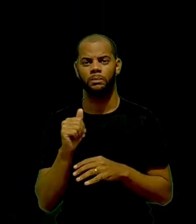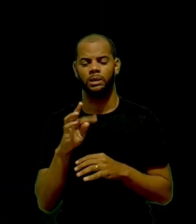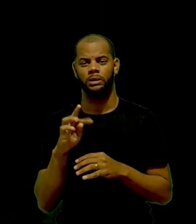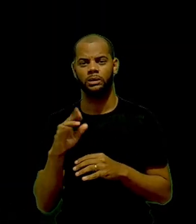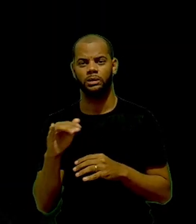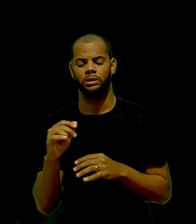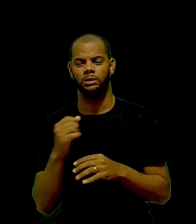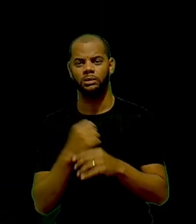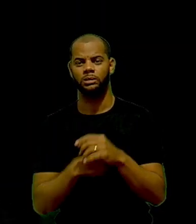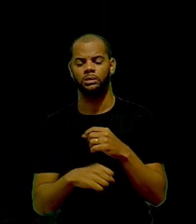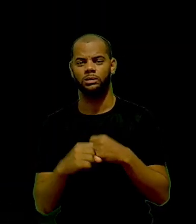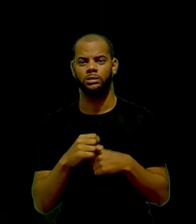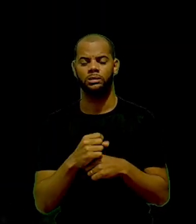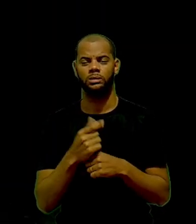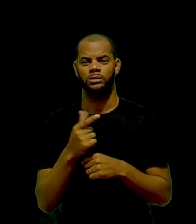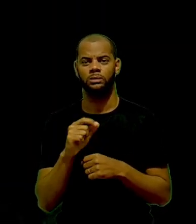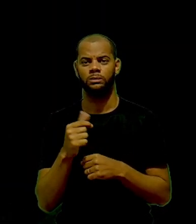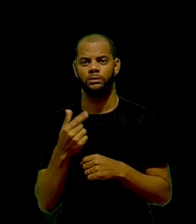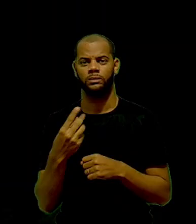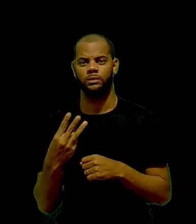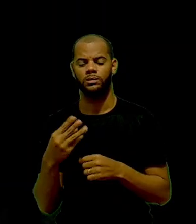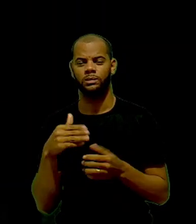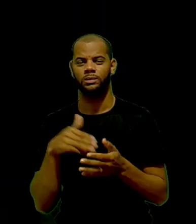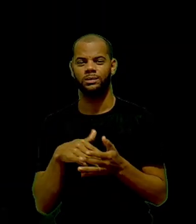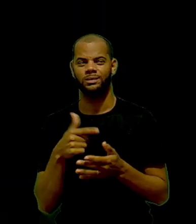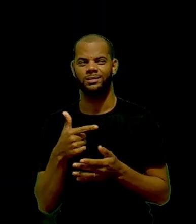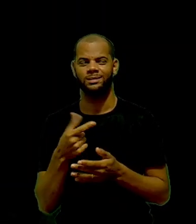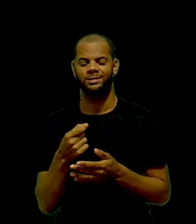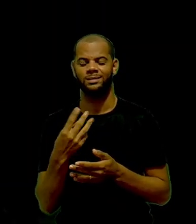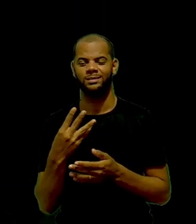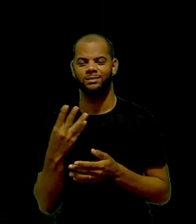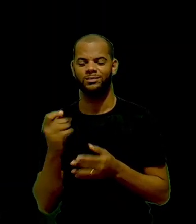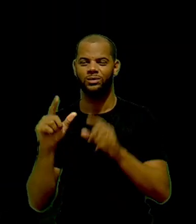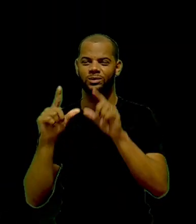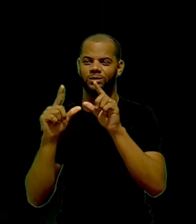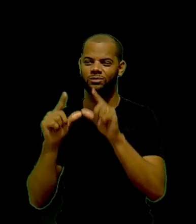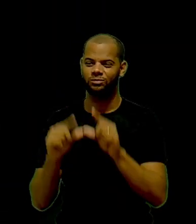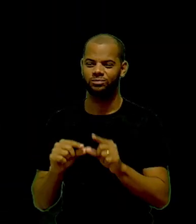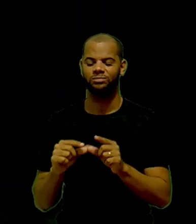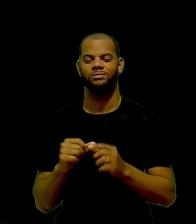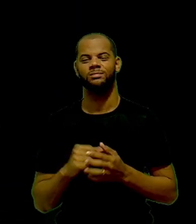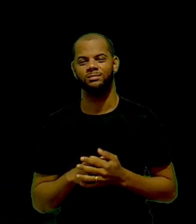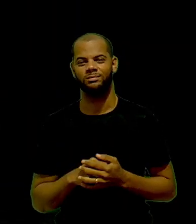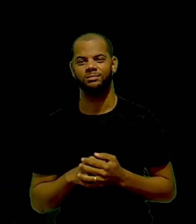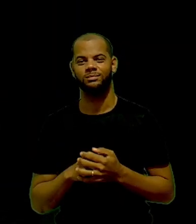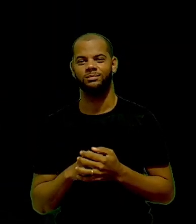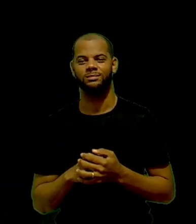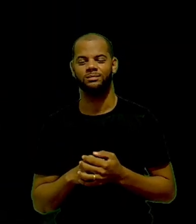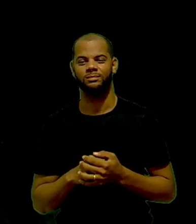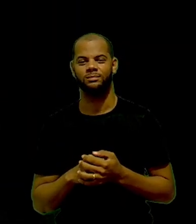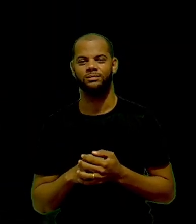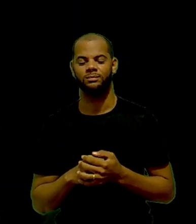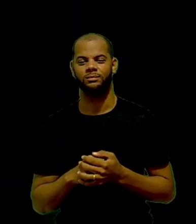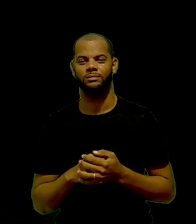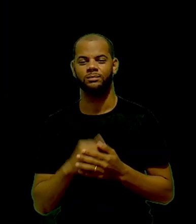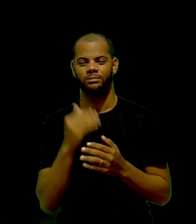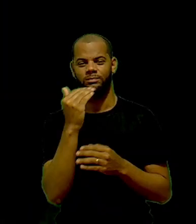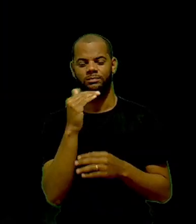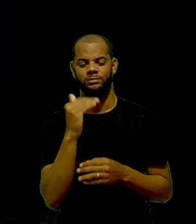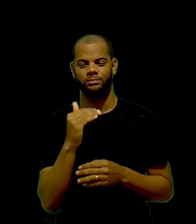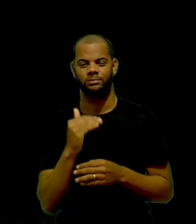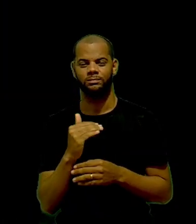de 2013 até 2024, caíram muito. Aqui nós temos o custo de cada célula e